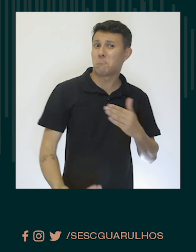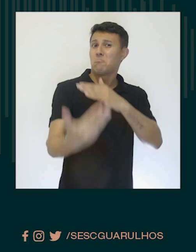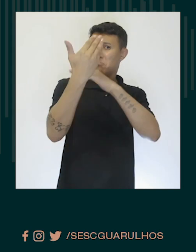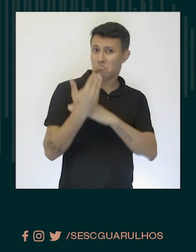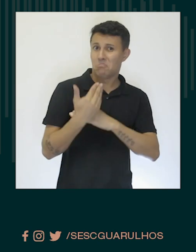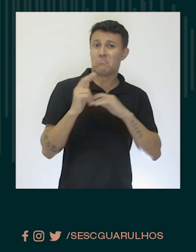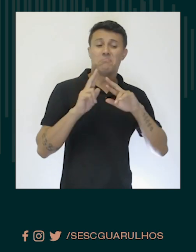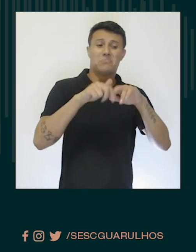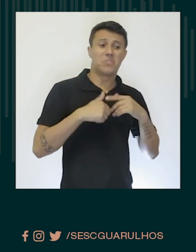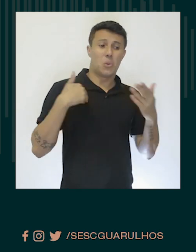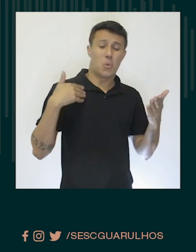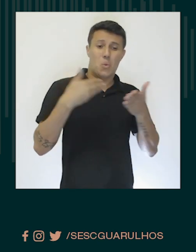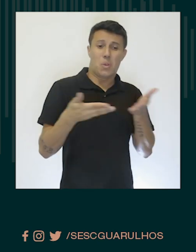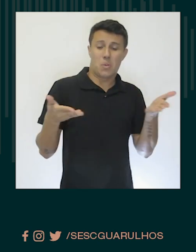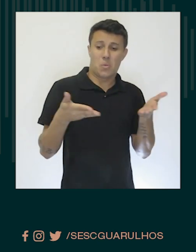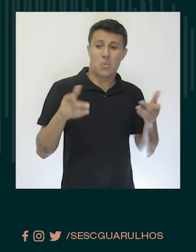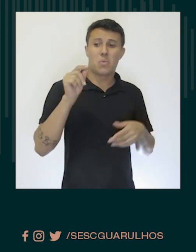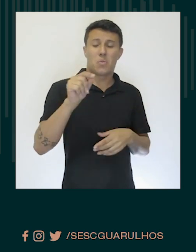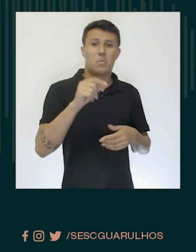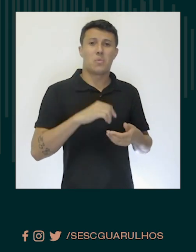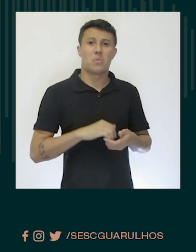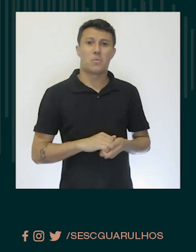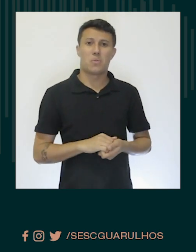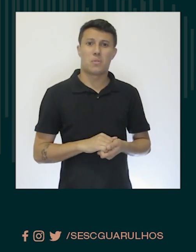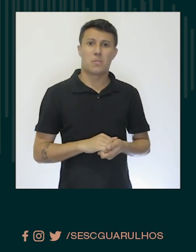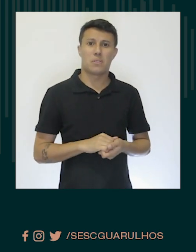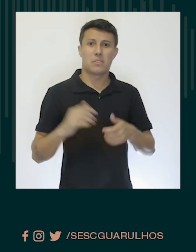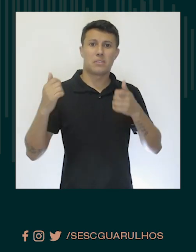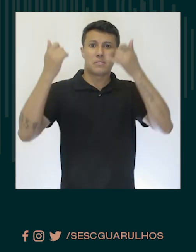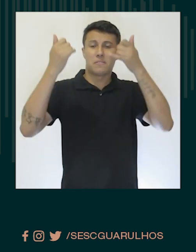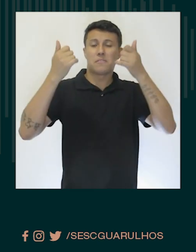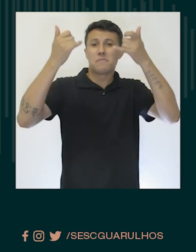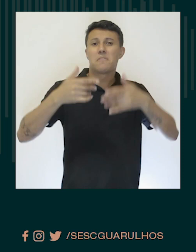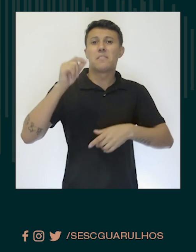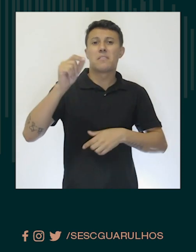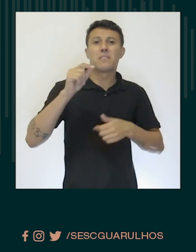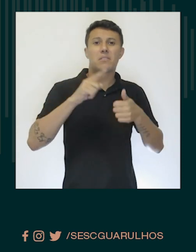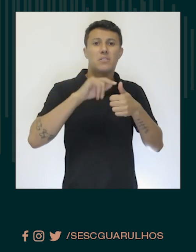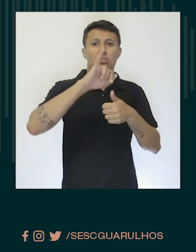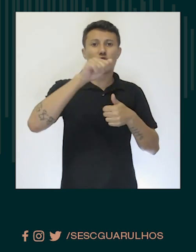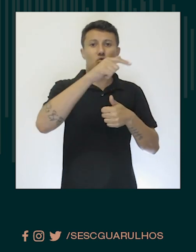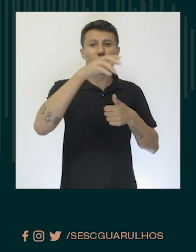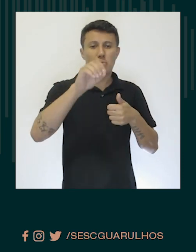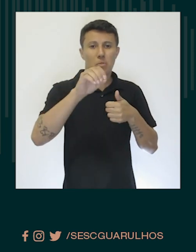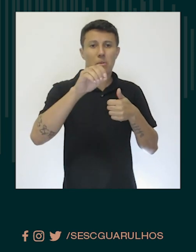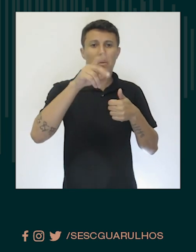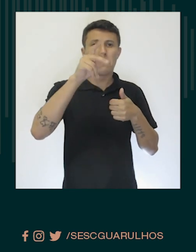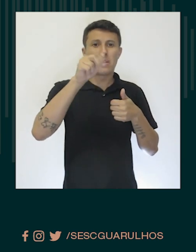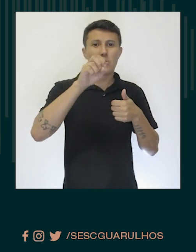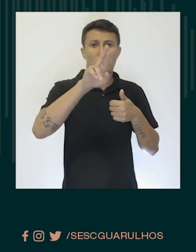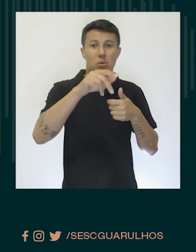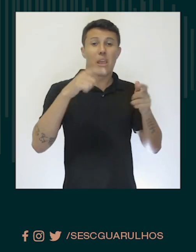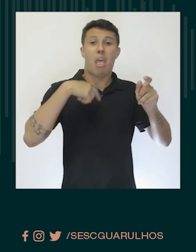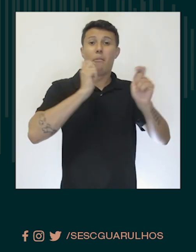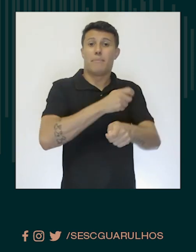quero falar sobre o que eu produzo, que é um batera que eu vim tocando aqui em Guarulhos, na Igreja